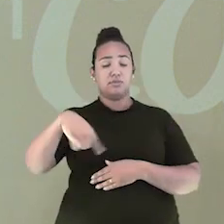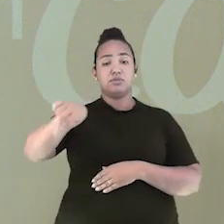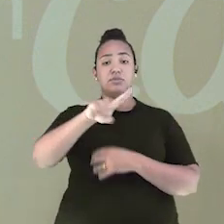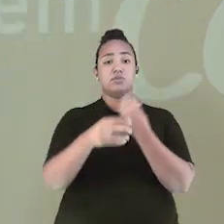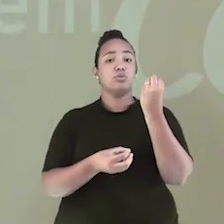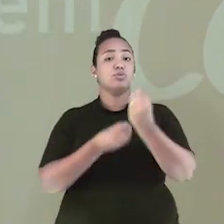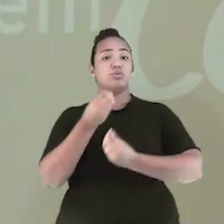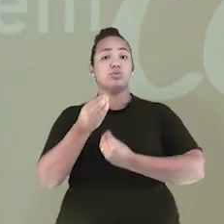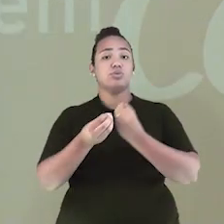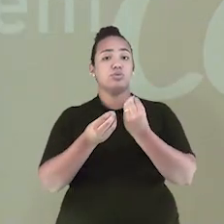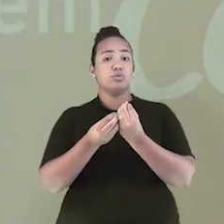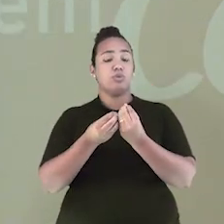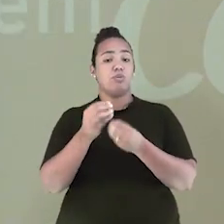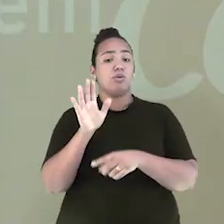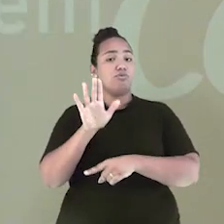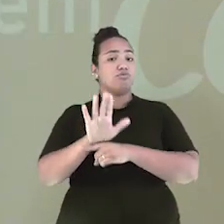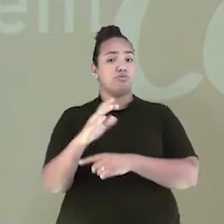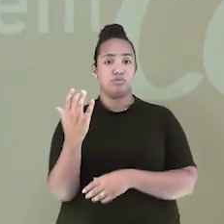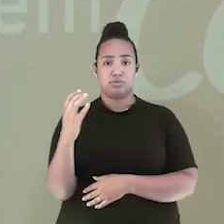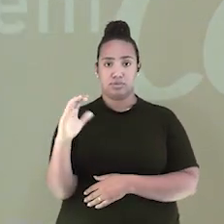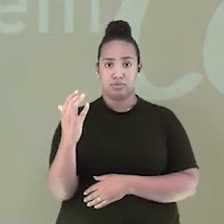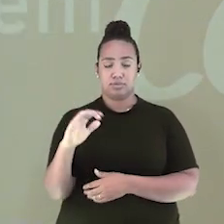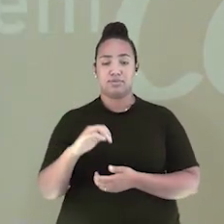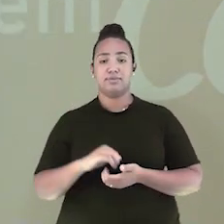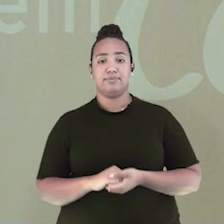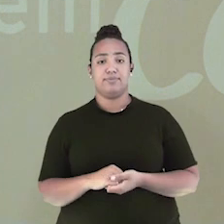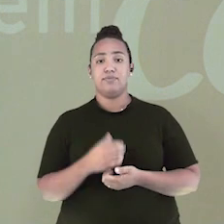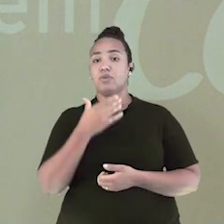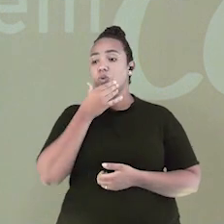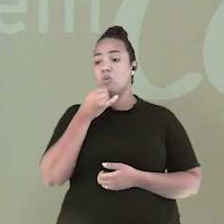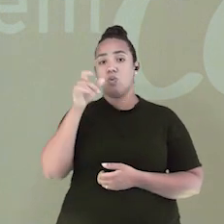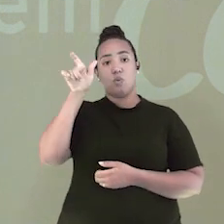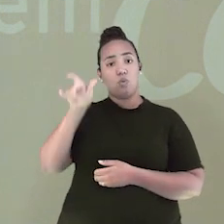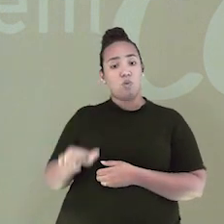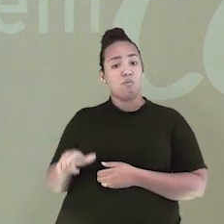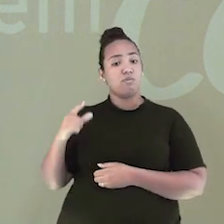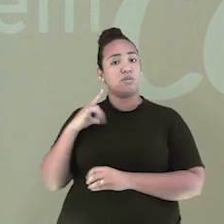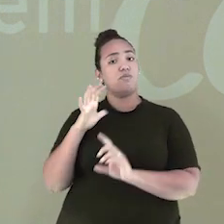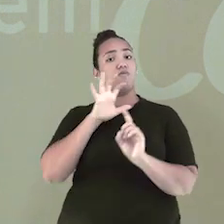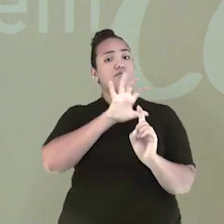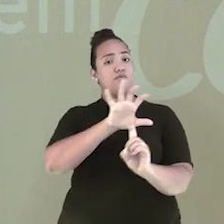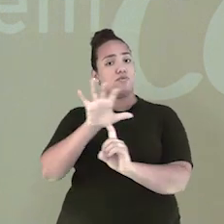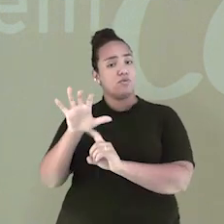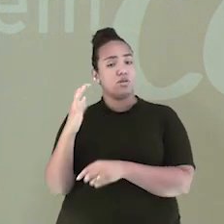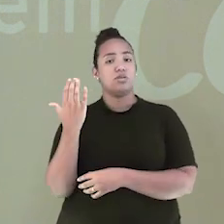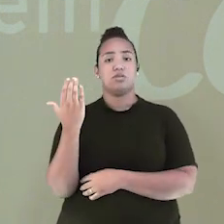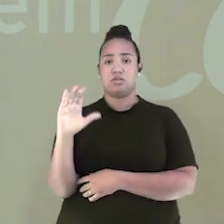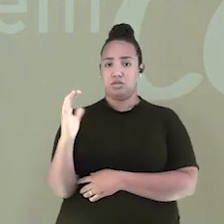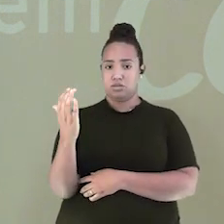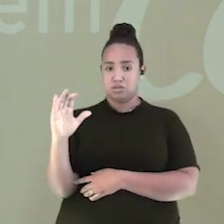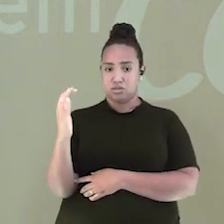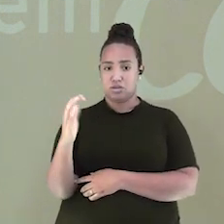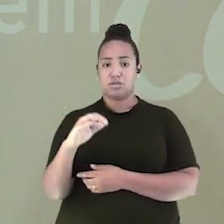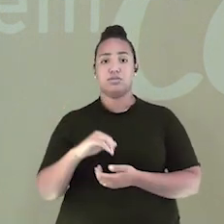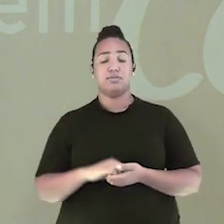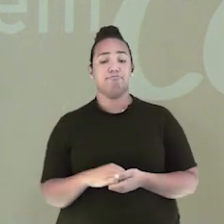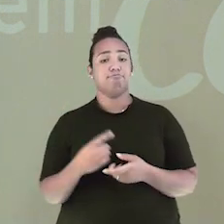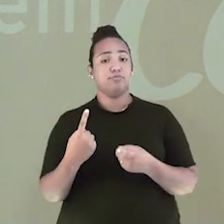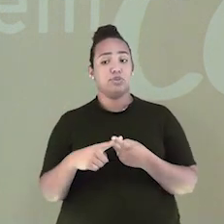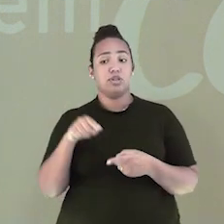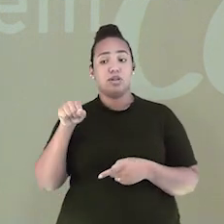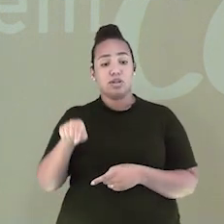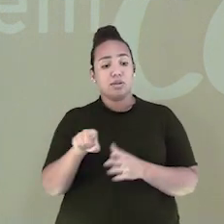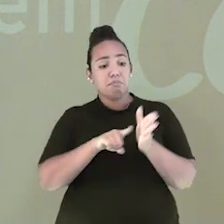ciência. Charles Darwin foi um dos pesquisadores mais influentes da ciência, pois ele observou e escreveu pontos muito importantes sobre